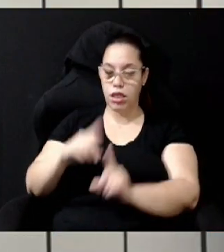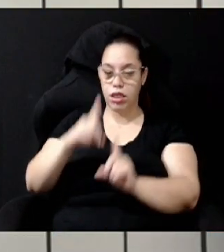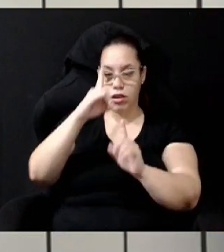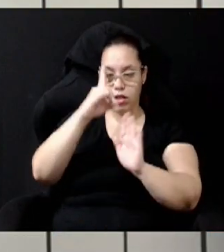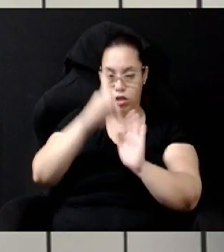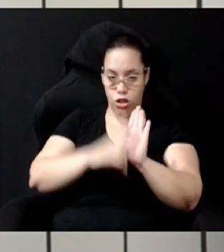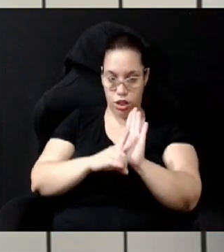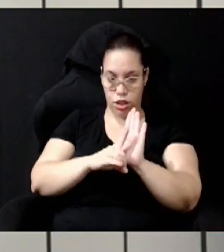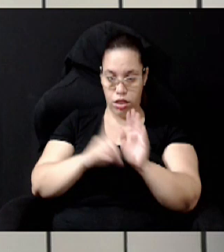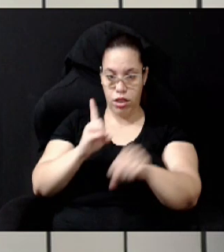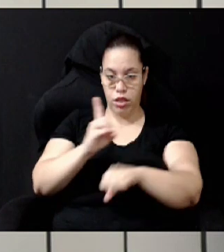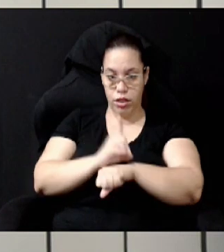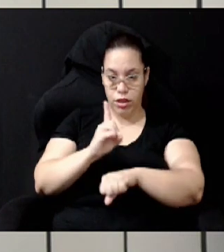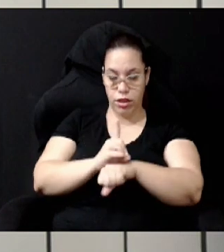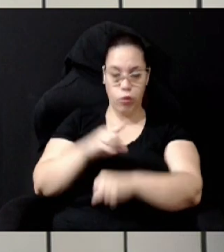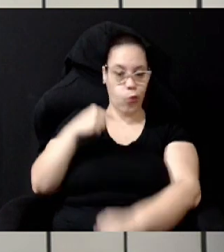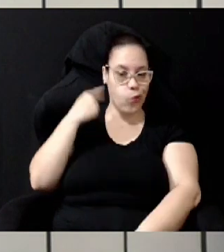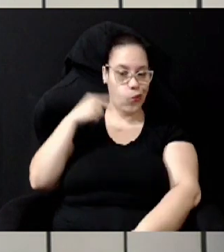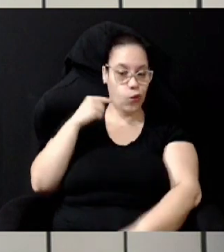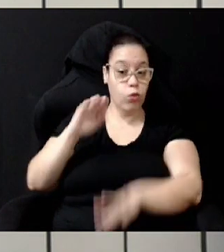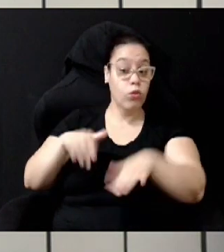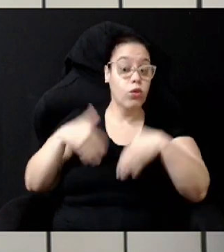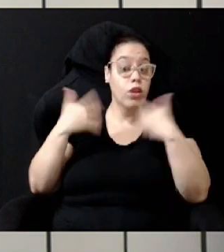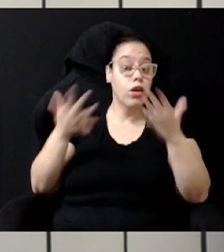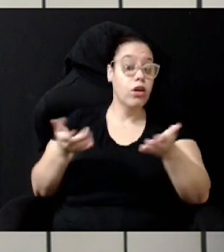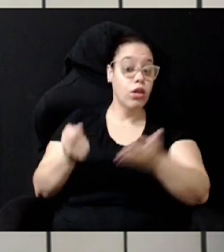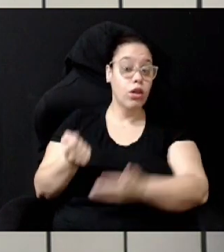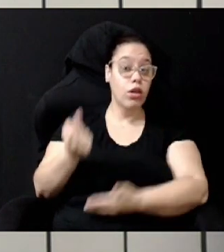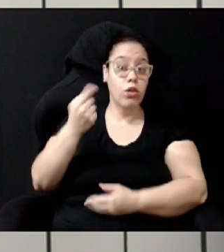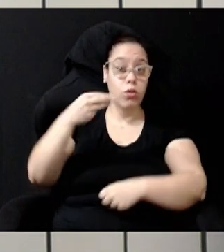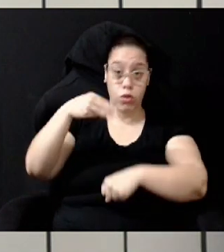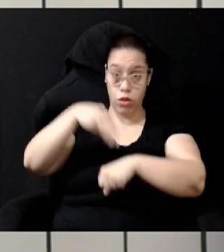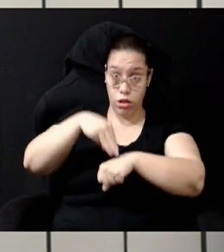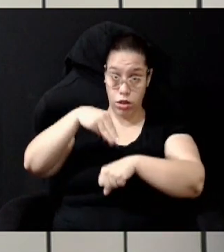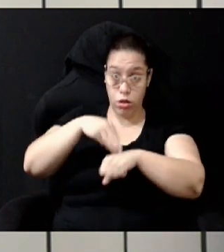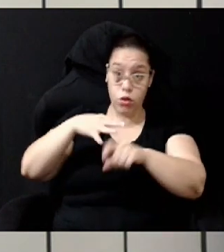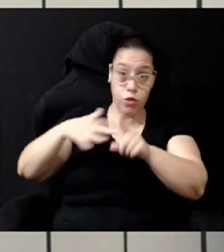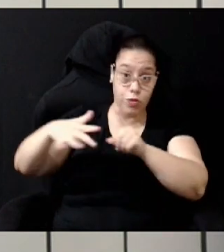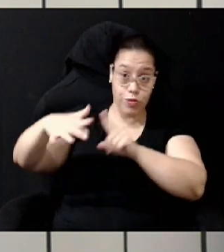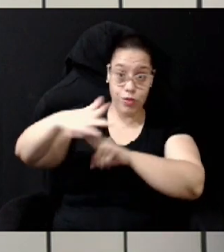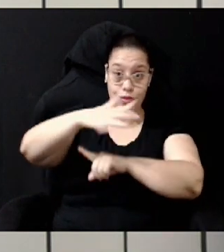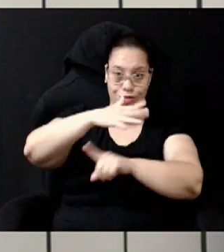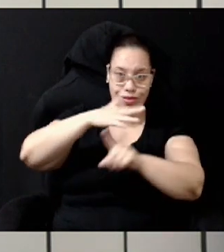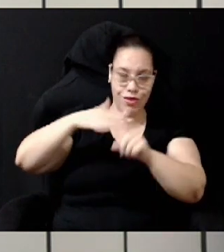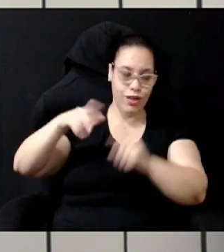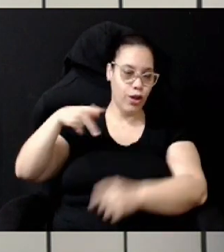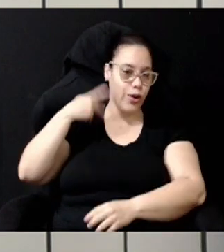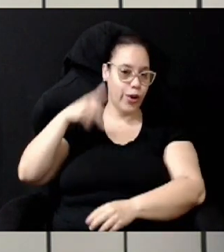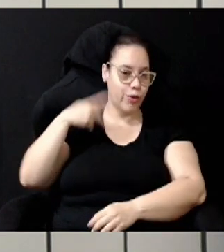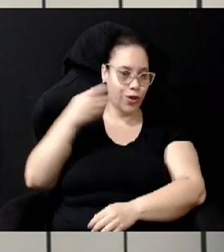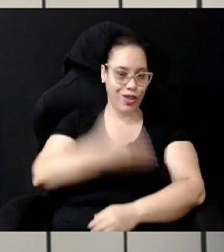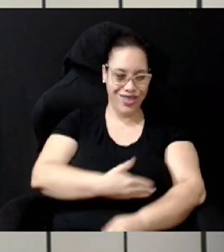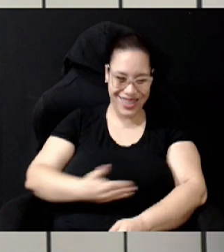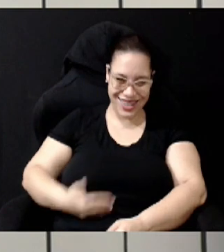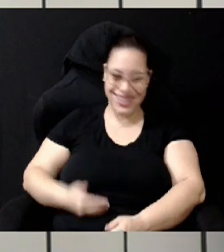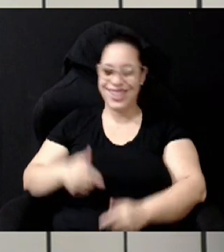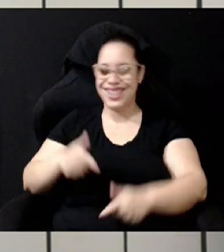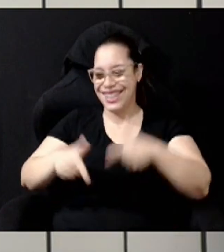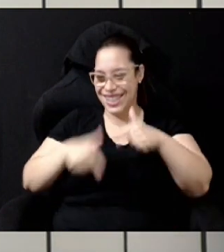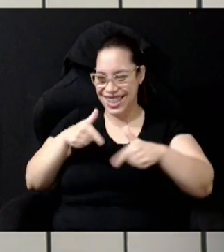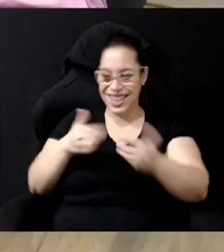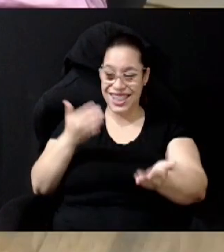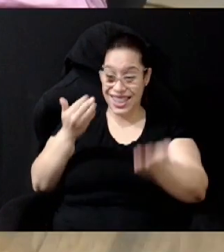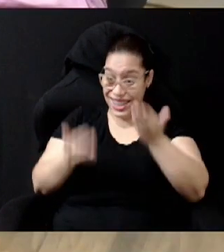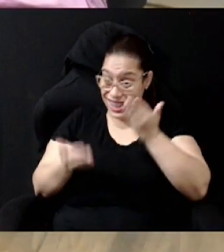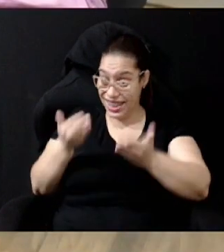quando que decidiu realizar primeiro o mestrado em Meio Ambiente e Políticas Públicas, fez um trabalho comparativo entre Campinas,